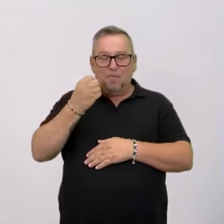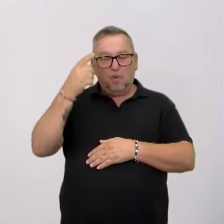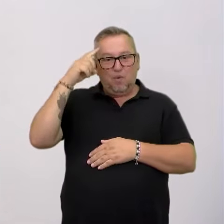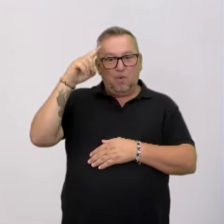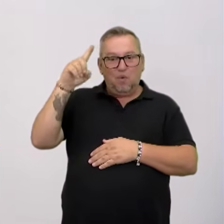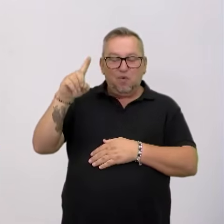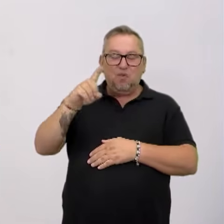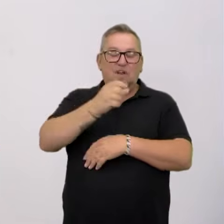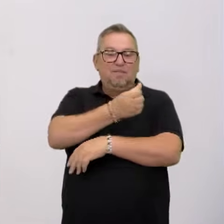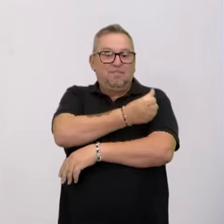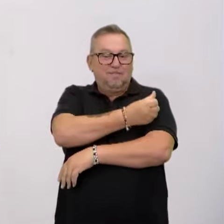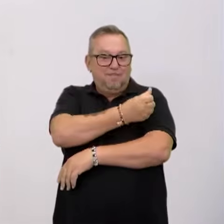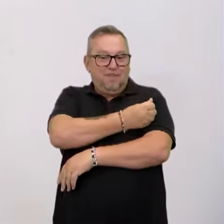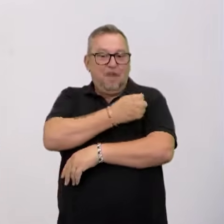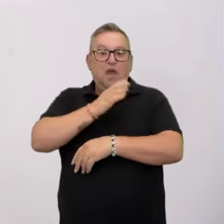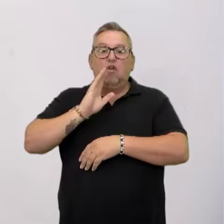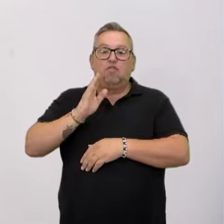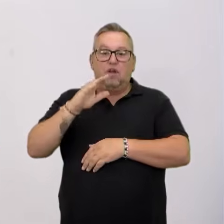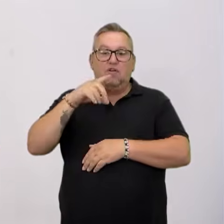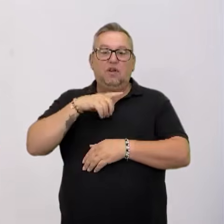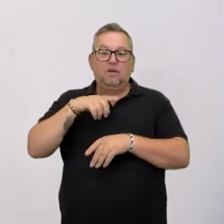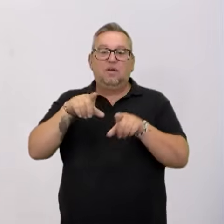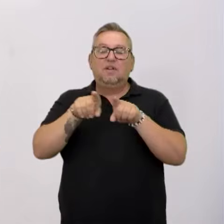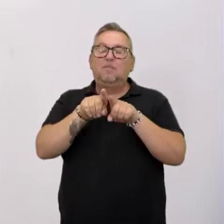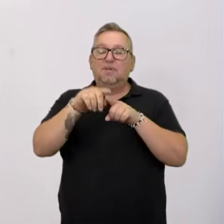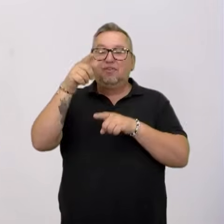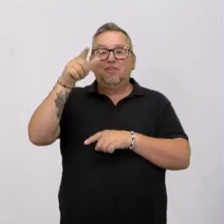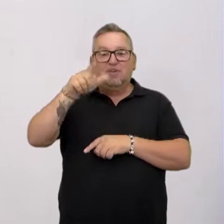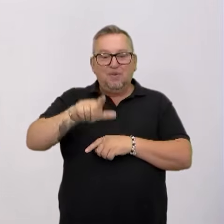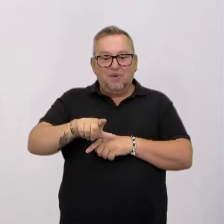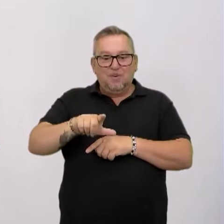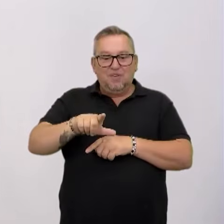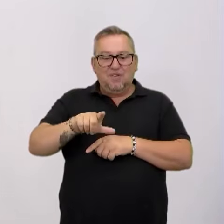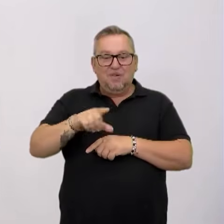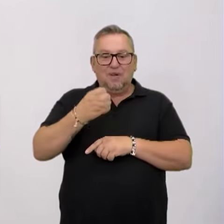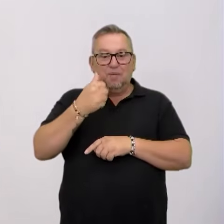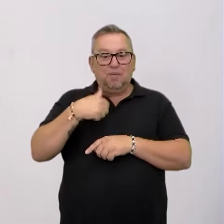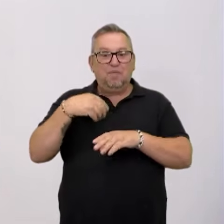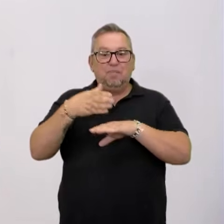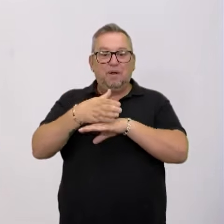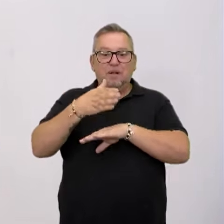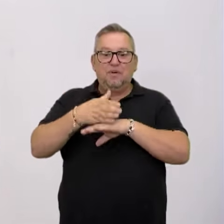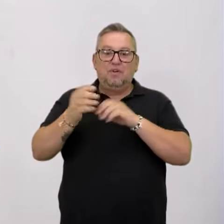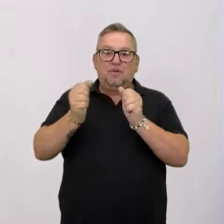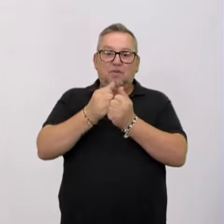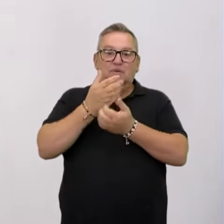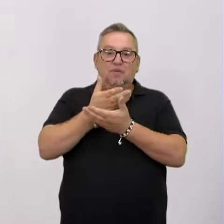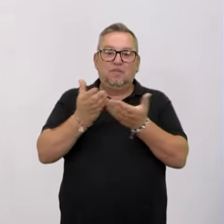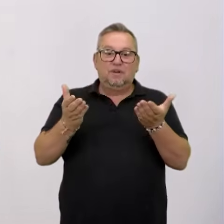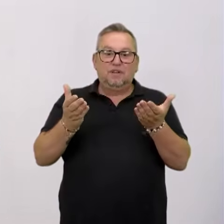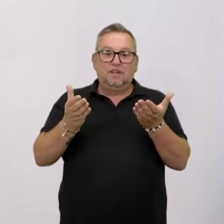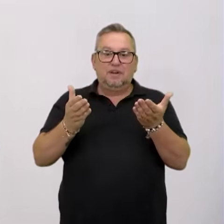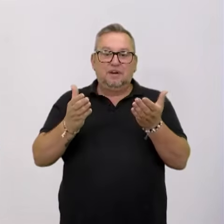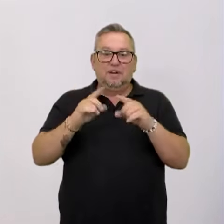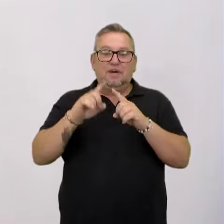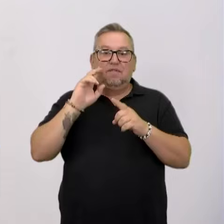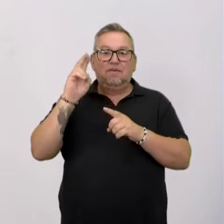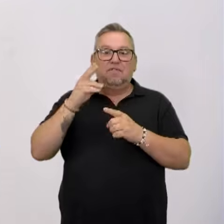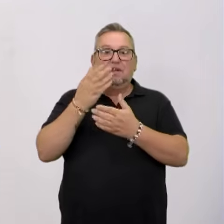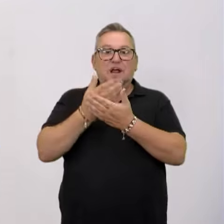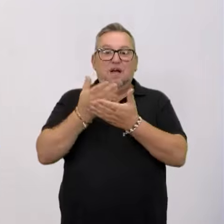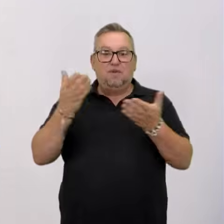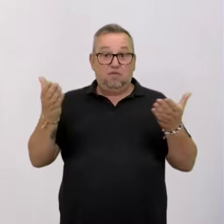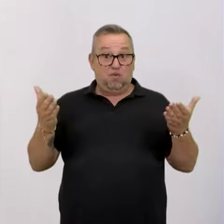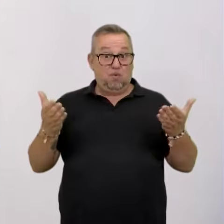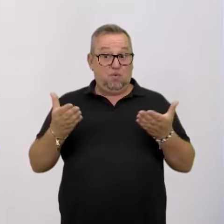alunos do sexto ano. Daqui a pouquinho eu tô aí com vocês também de novo. Muito bom estar aqui participando com vocês. E bora lá para essa aula de história